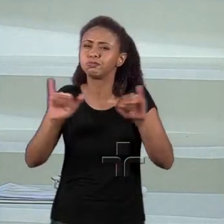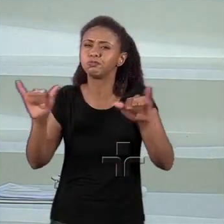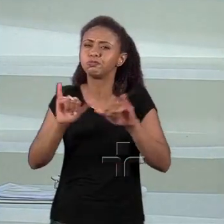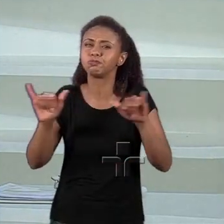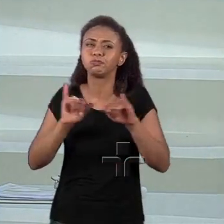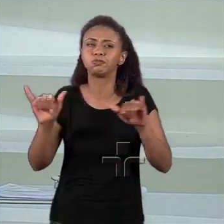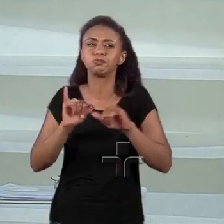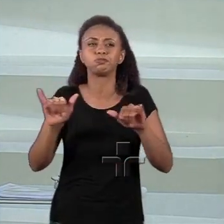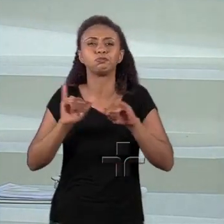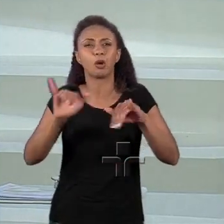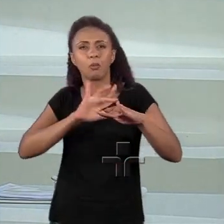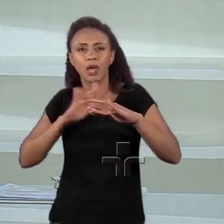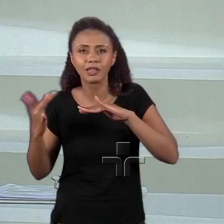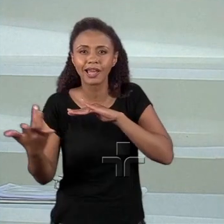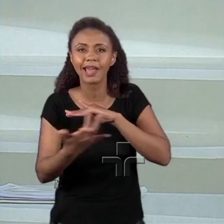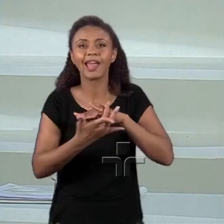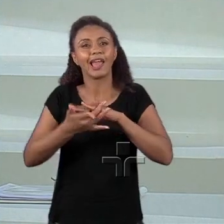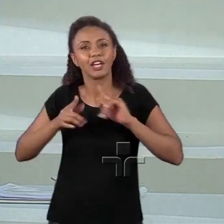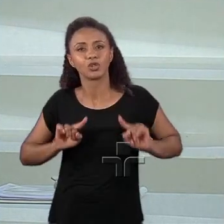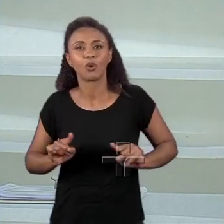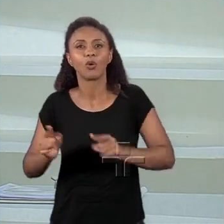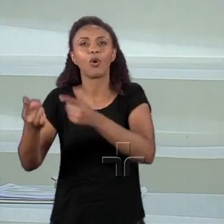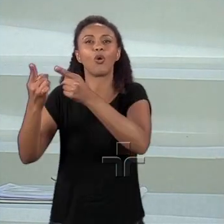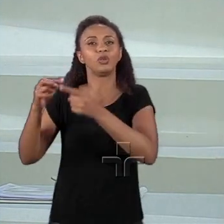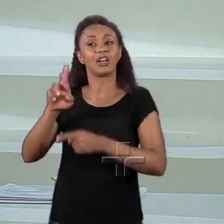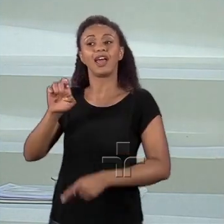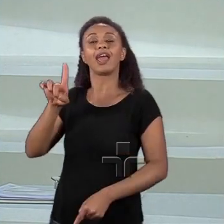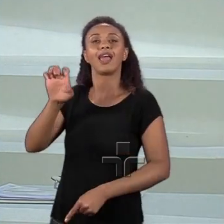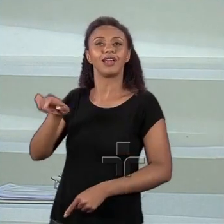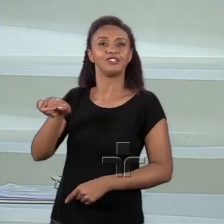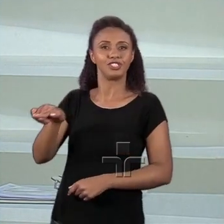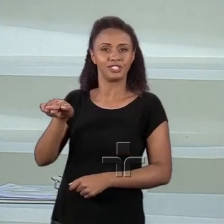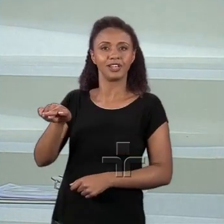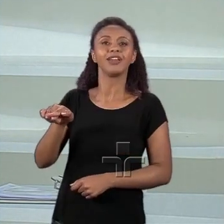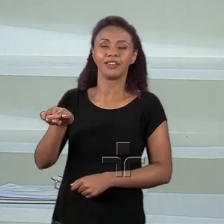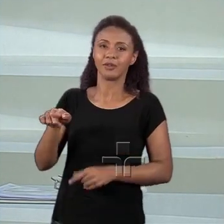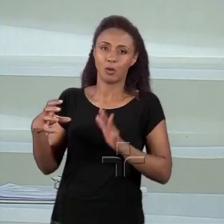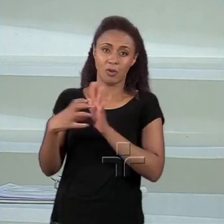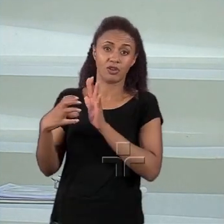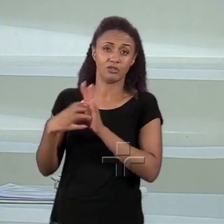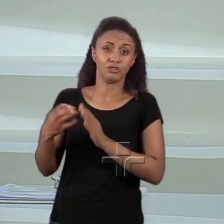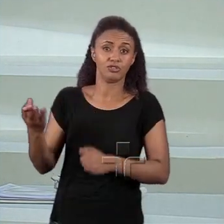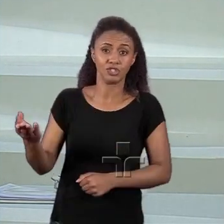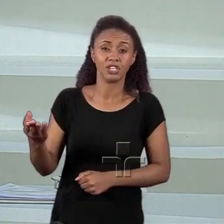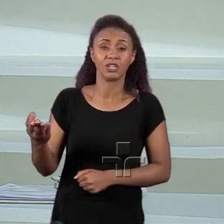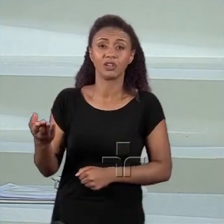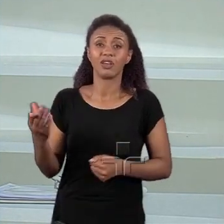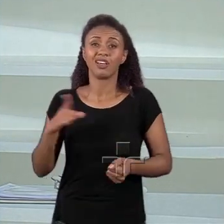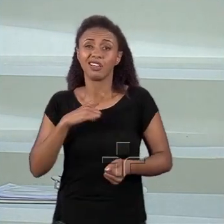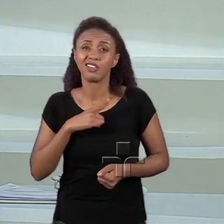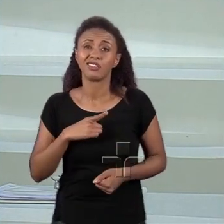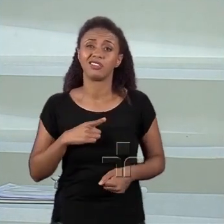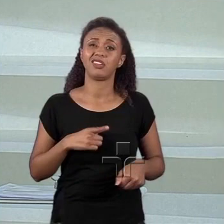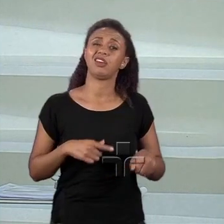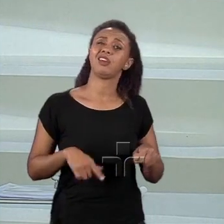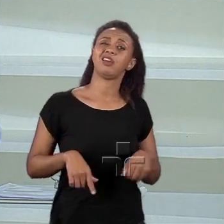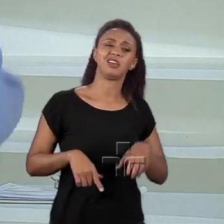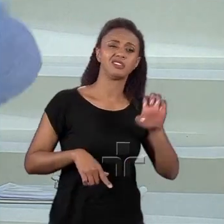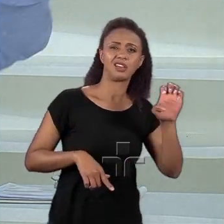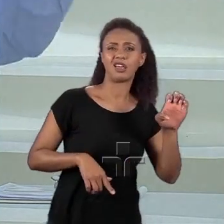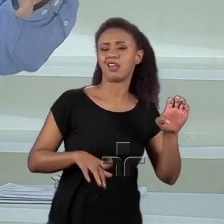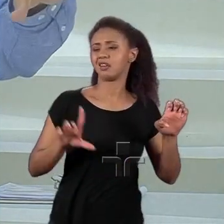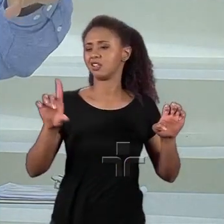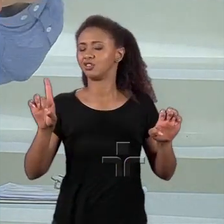que ela é a candidata que tem mais condições de unificar esses setores moderados de centro-direita, setores moderados de centro-esquerda e